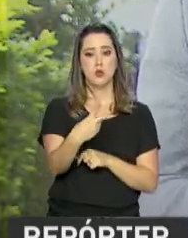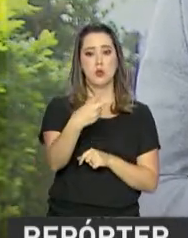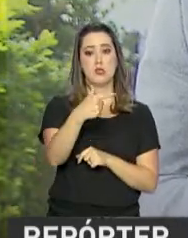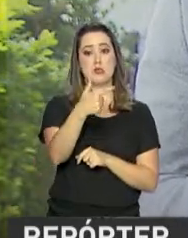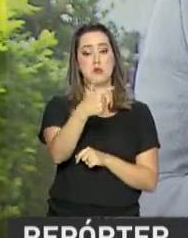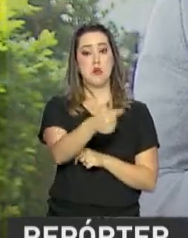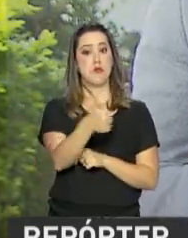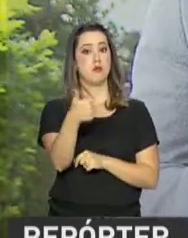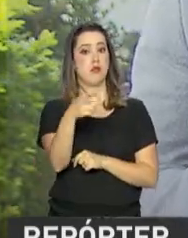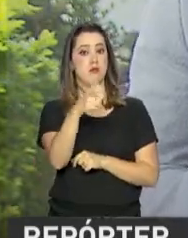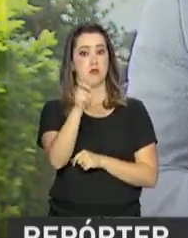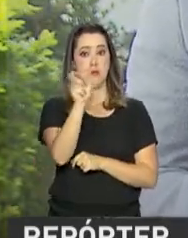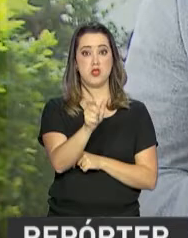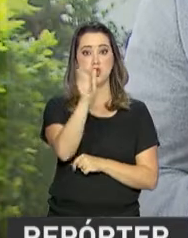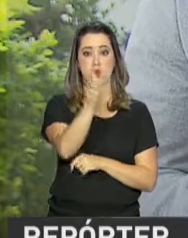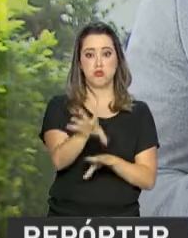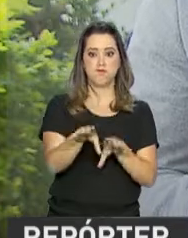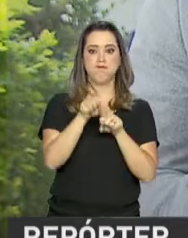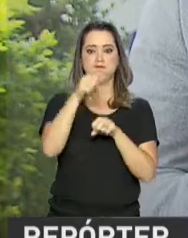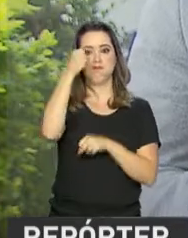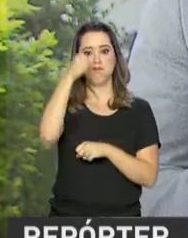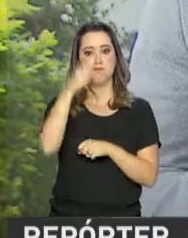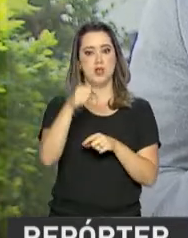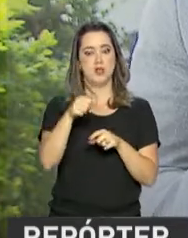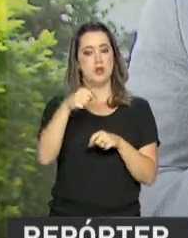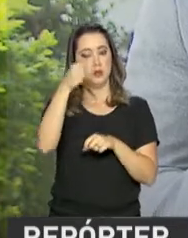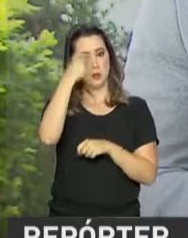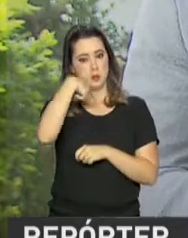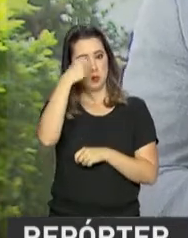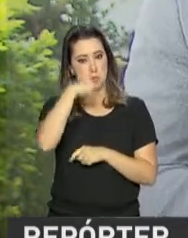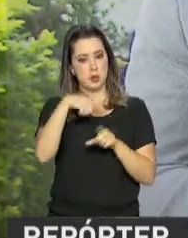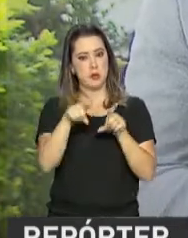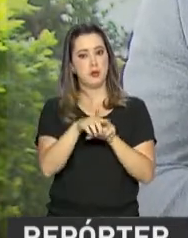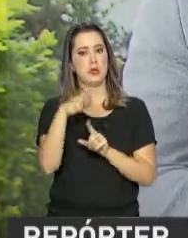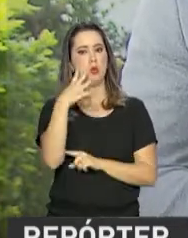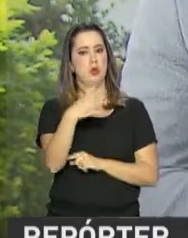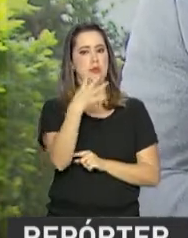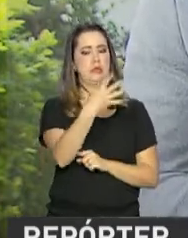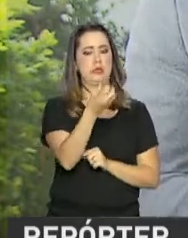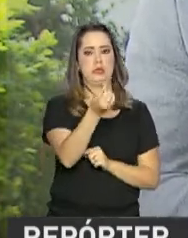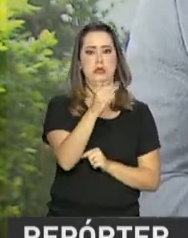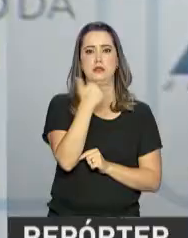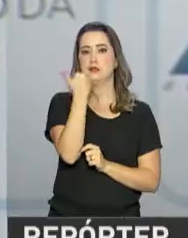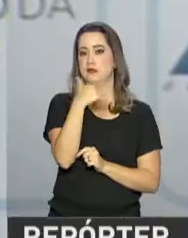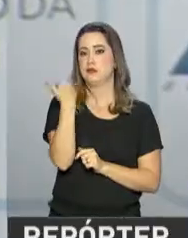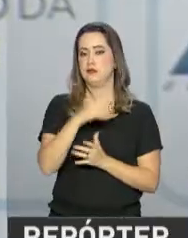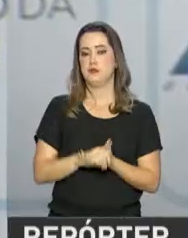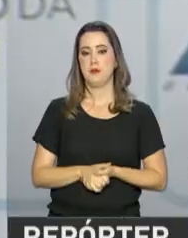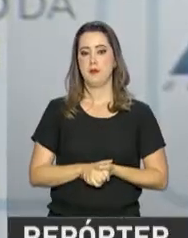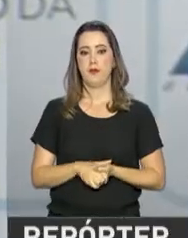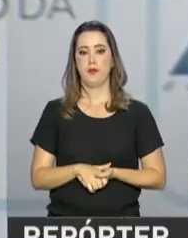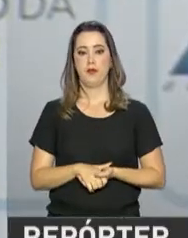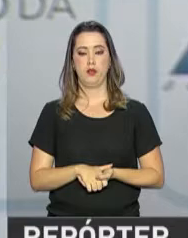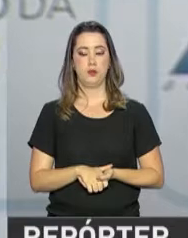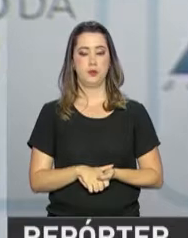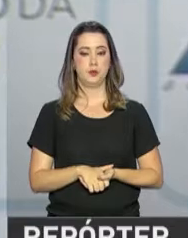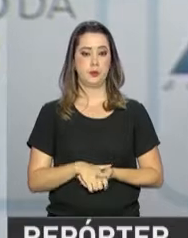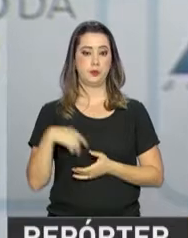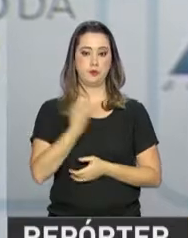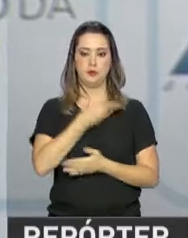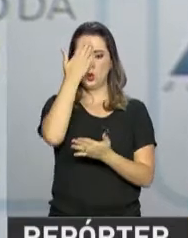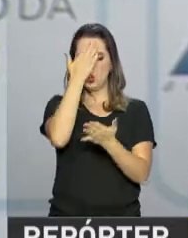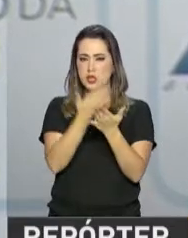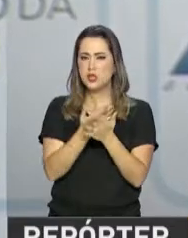715 casos em todo o país com 446 mortes nós acreditamos que nós